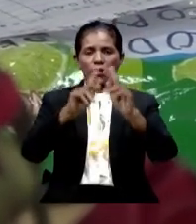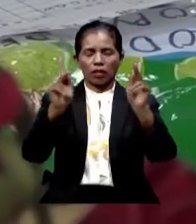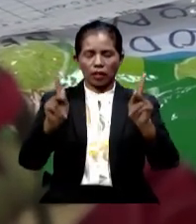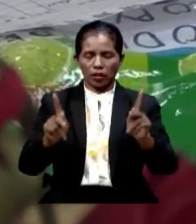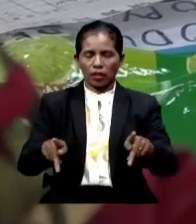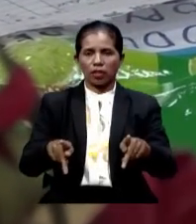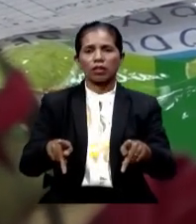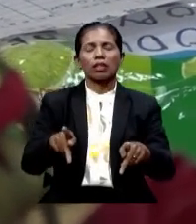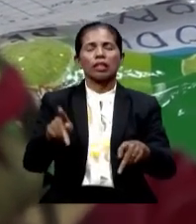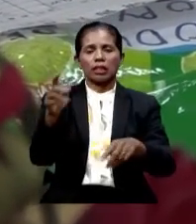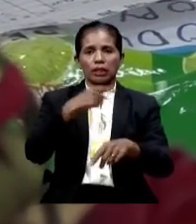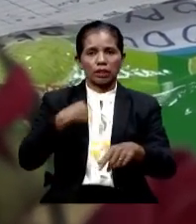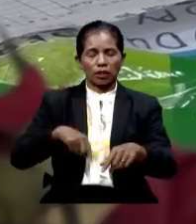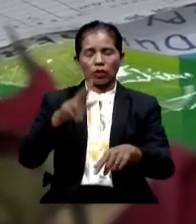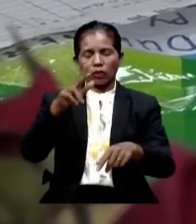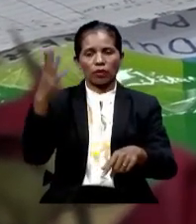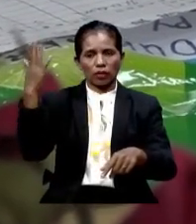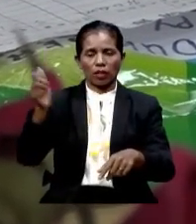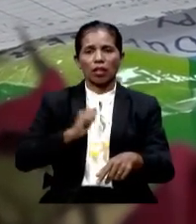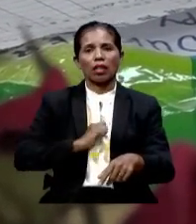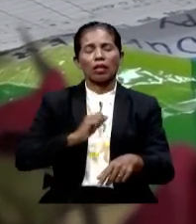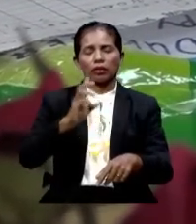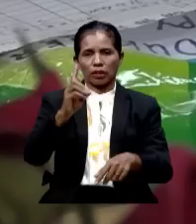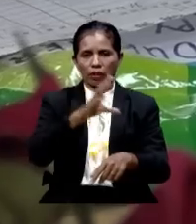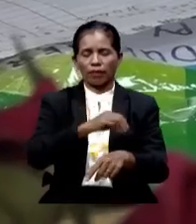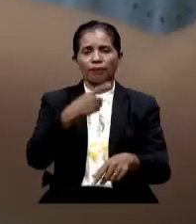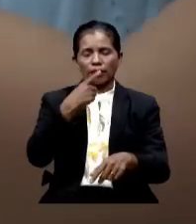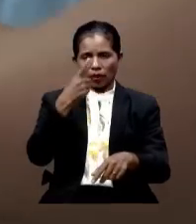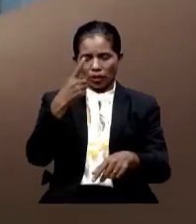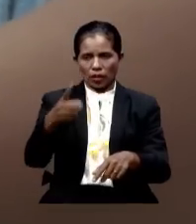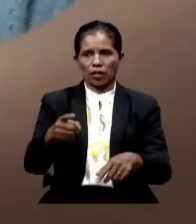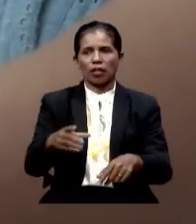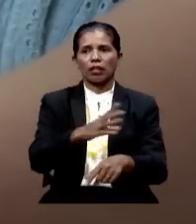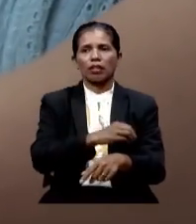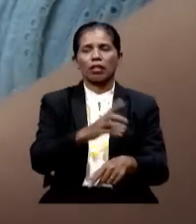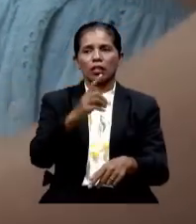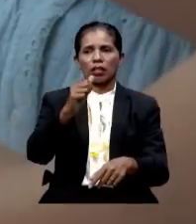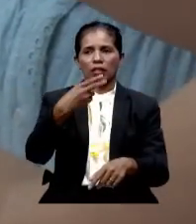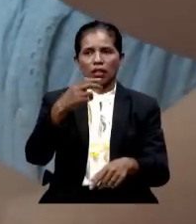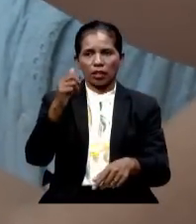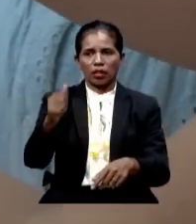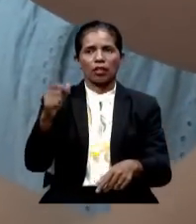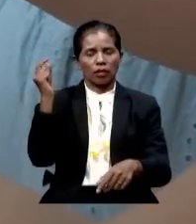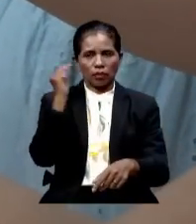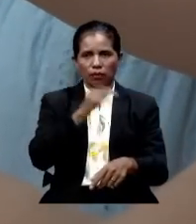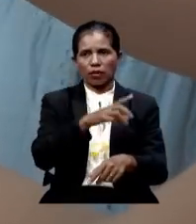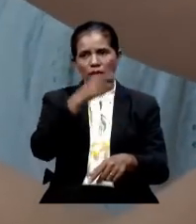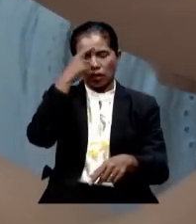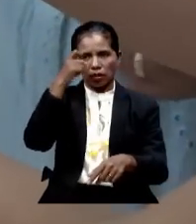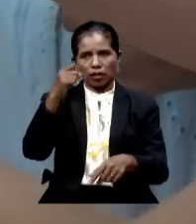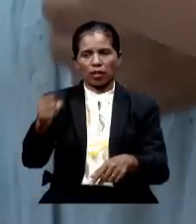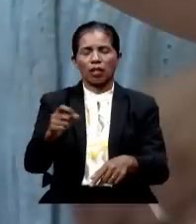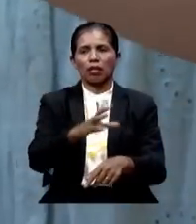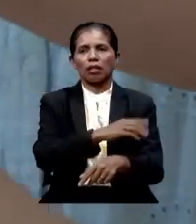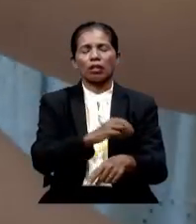tolu yaudian. Companhia Ocean Lines de Sinto Group considera detergente Daya no bom ne falso, tambaloza